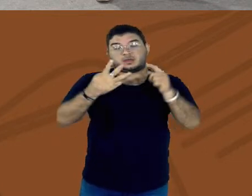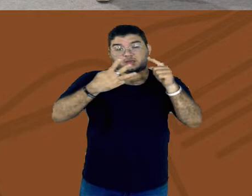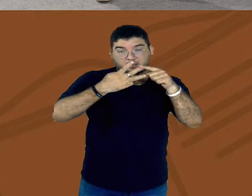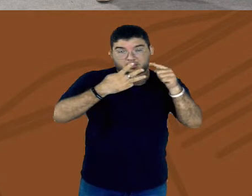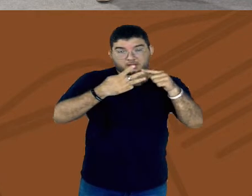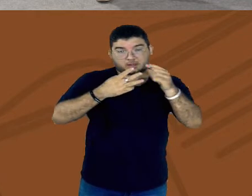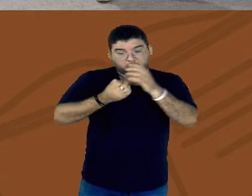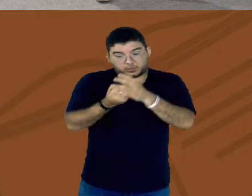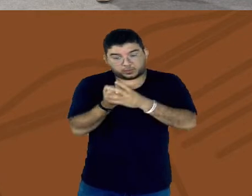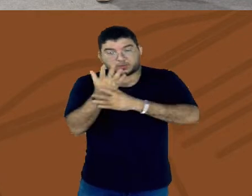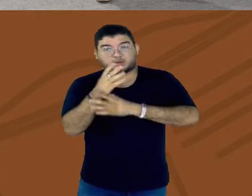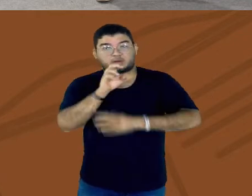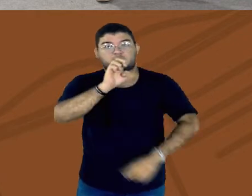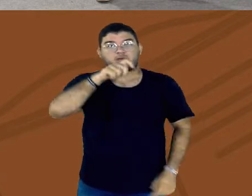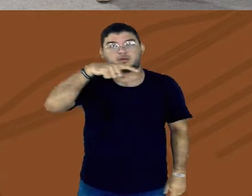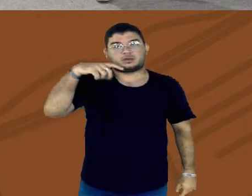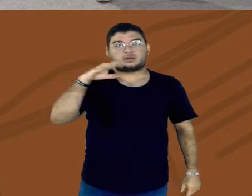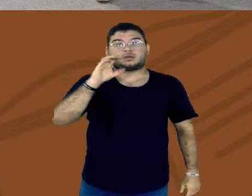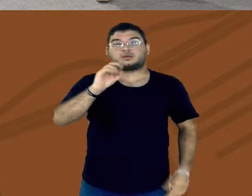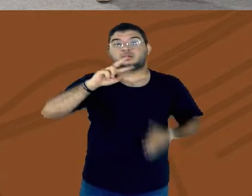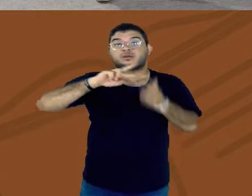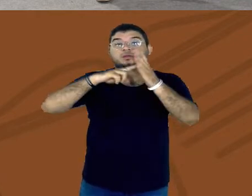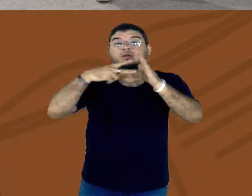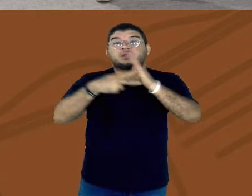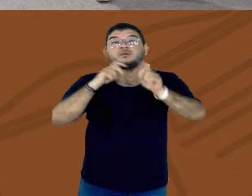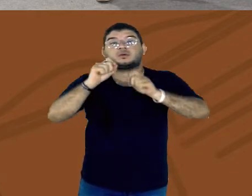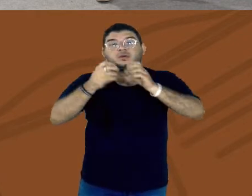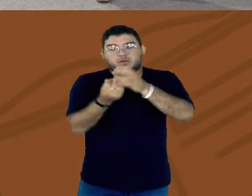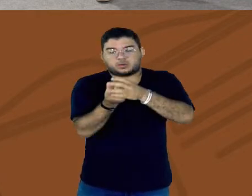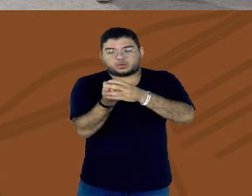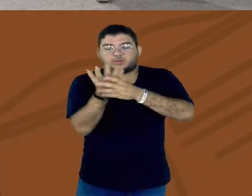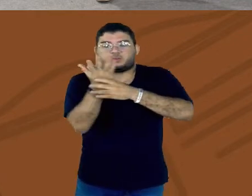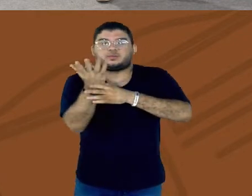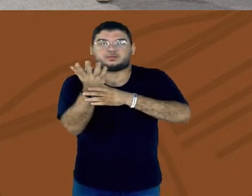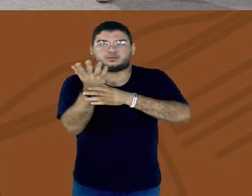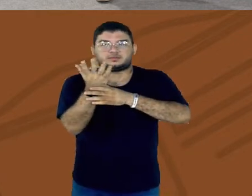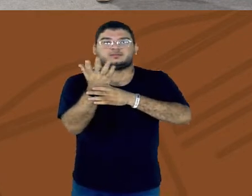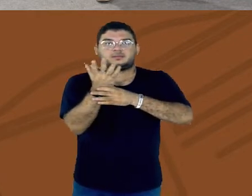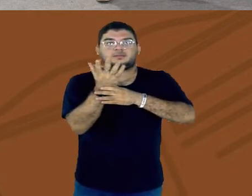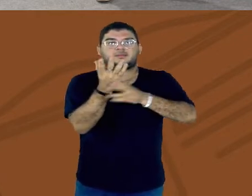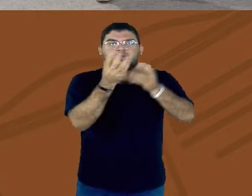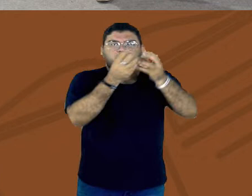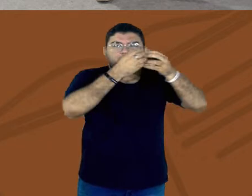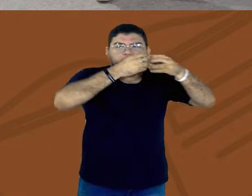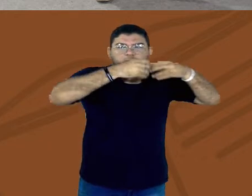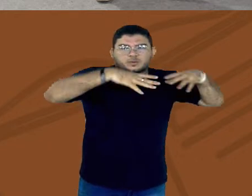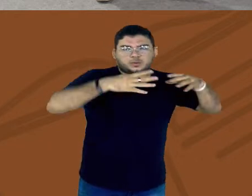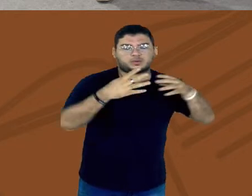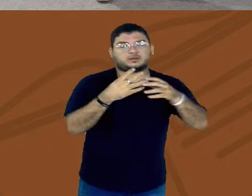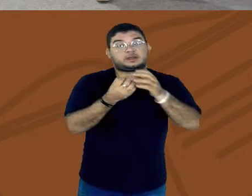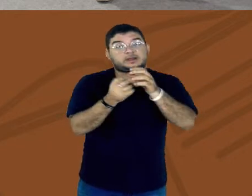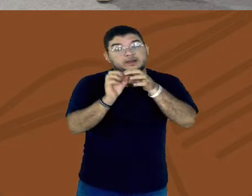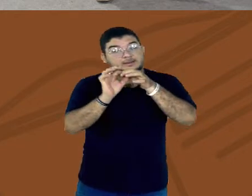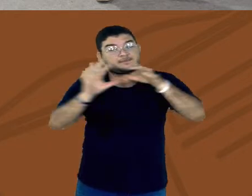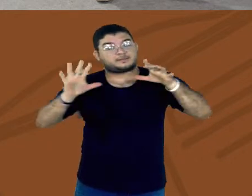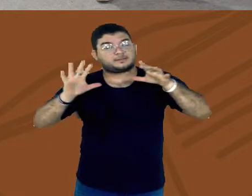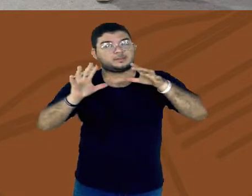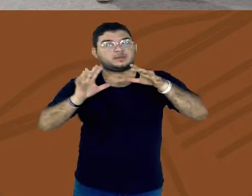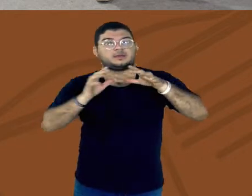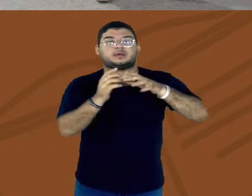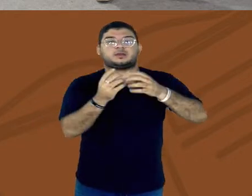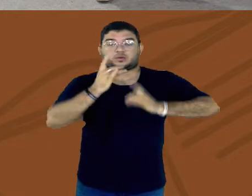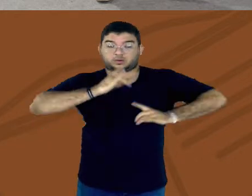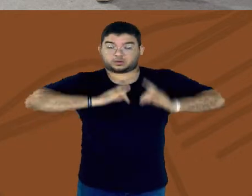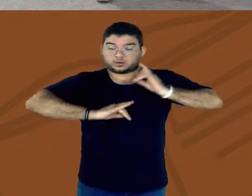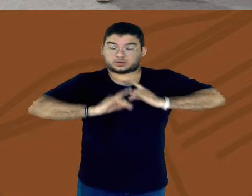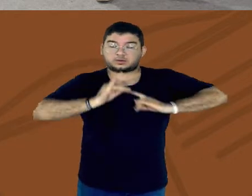O prefixo exo significa fora. São glândulas que liberam